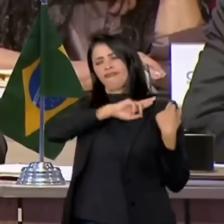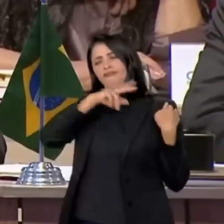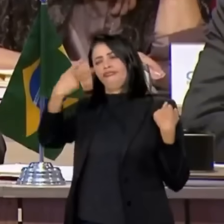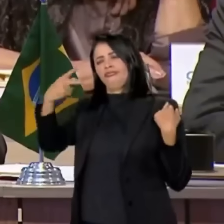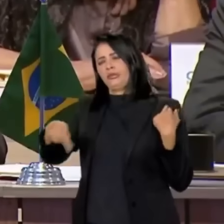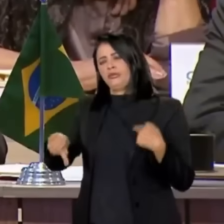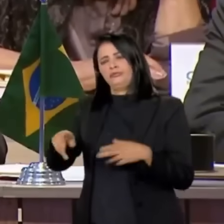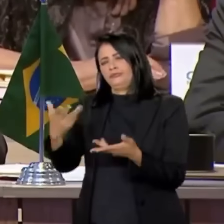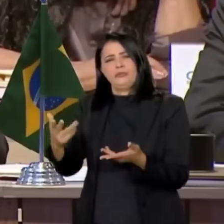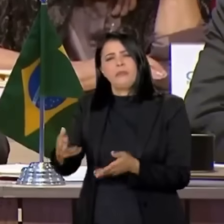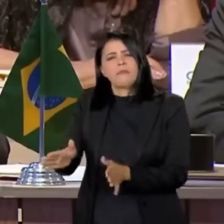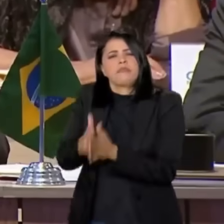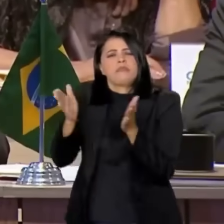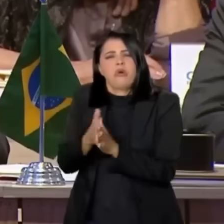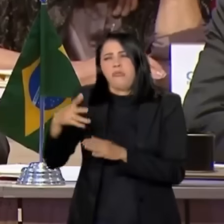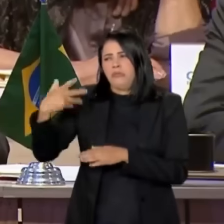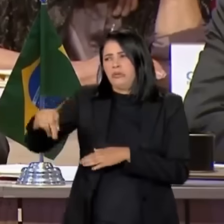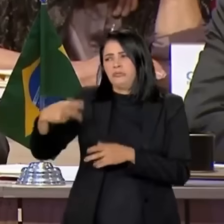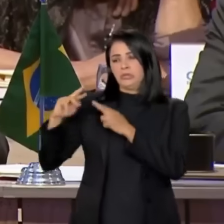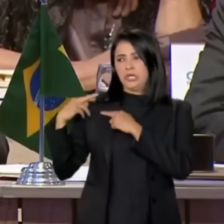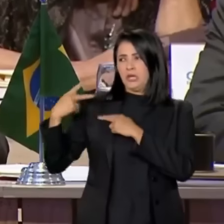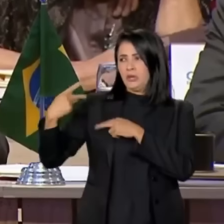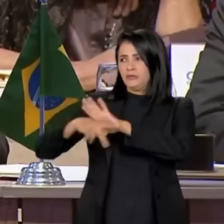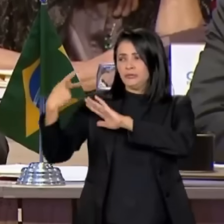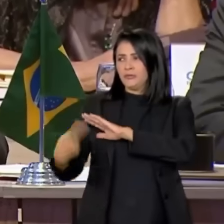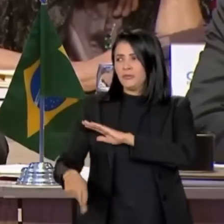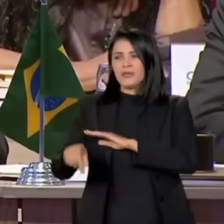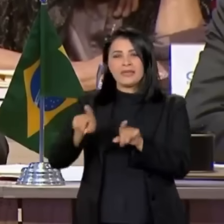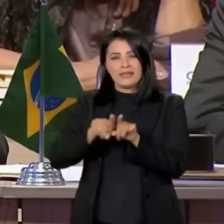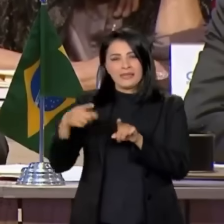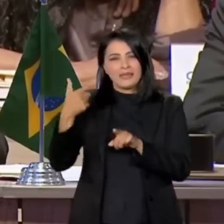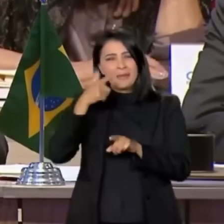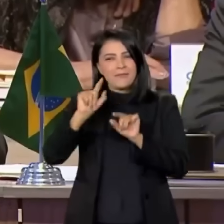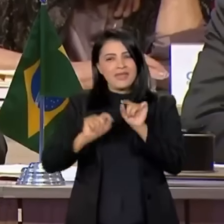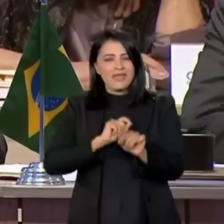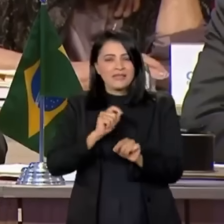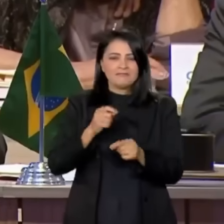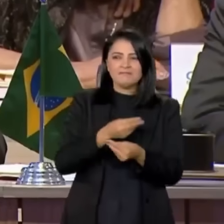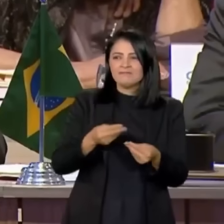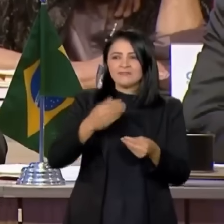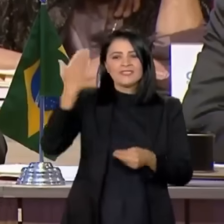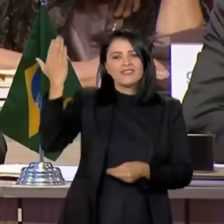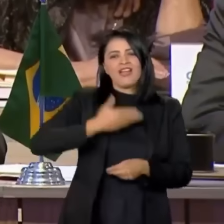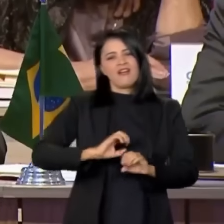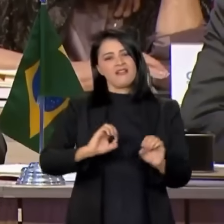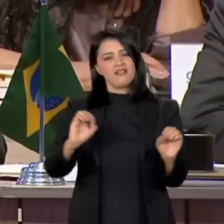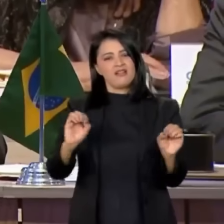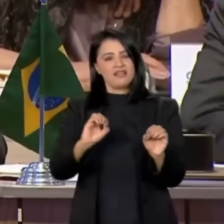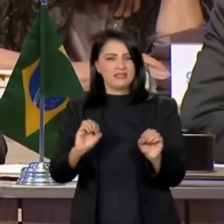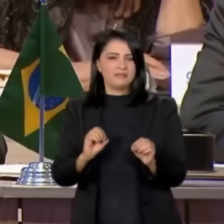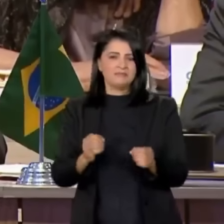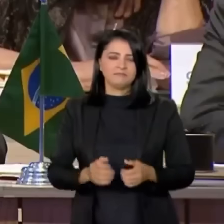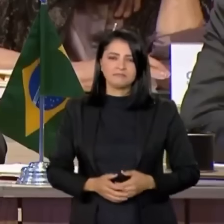própria pobreza, atribuída a uma indolência inata, sem qualquer evidência neste